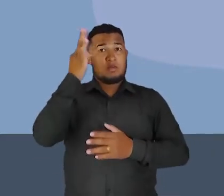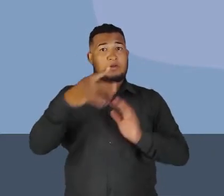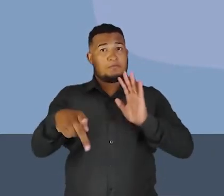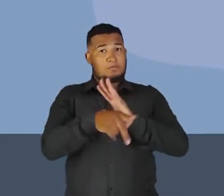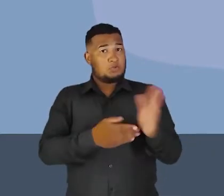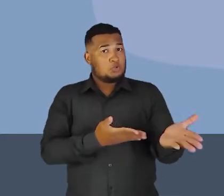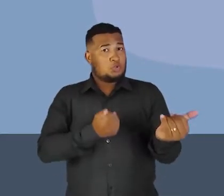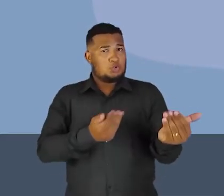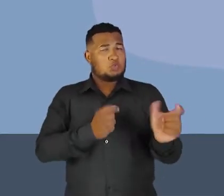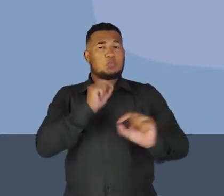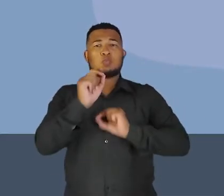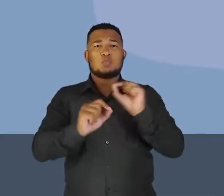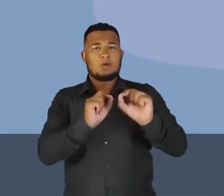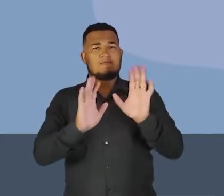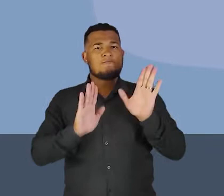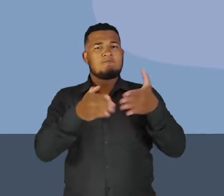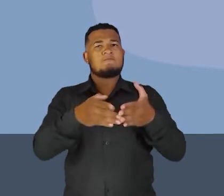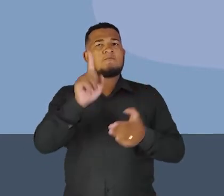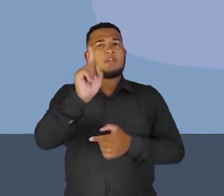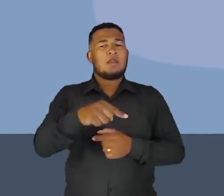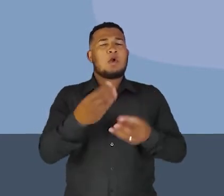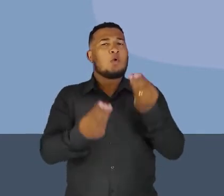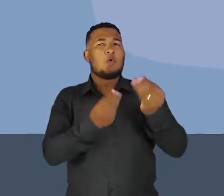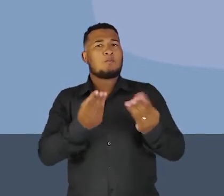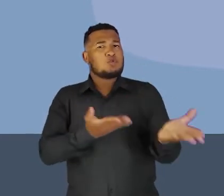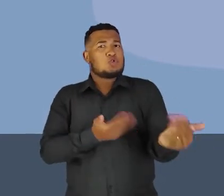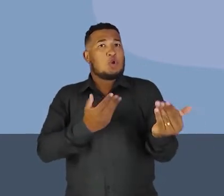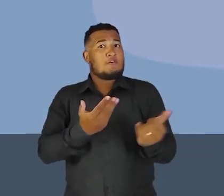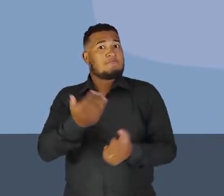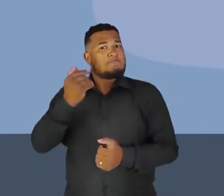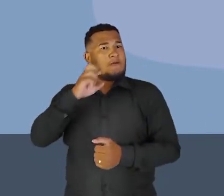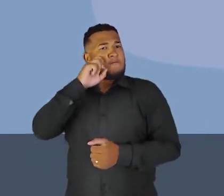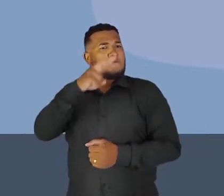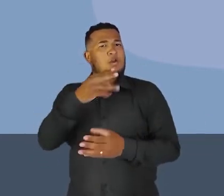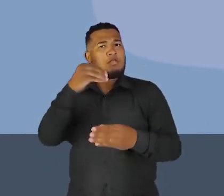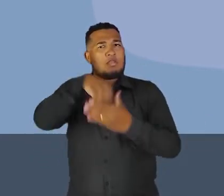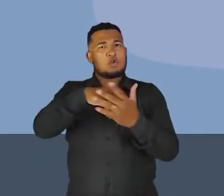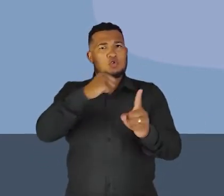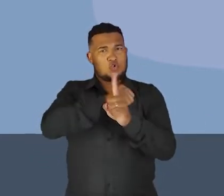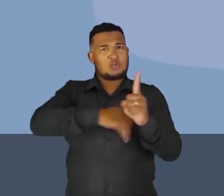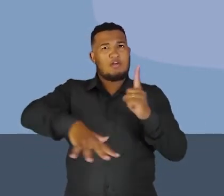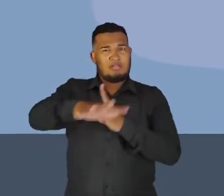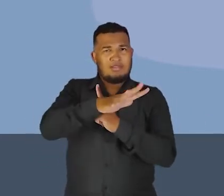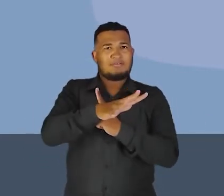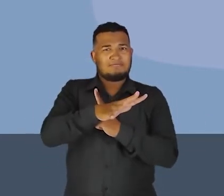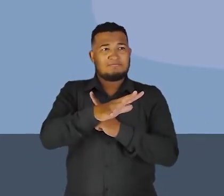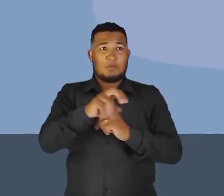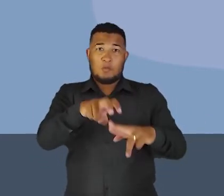tratar, então, de como que o jovem ele era visto na sociedade. Dentro da